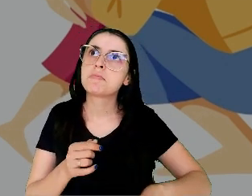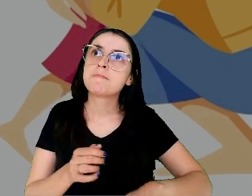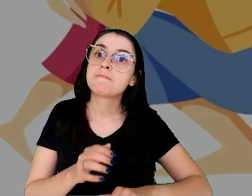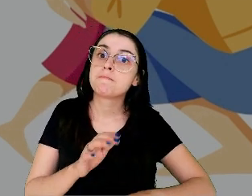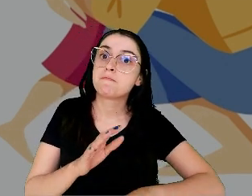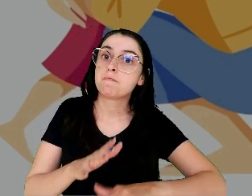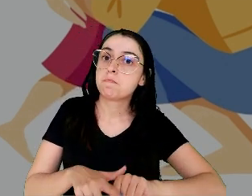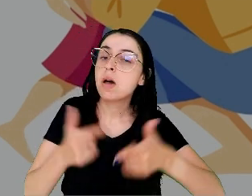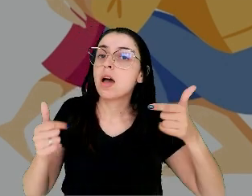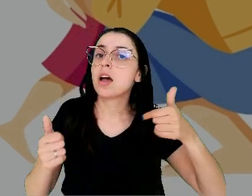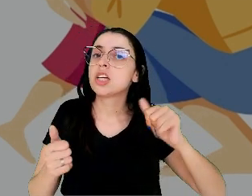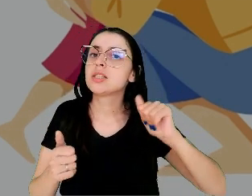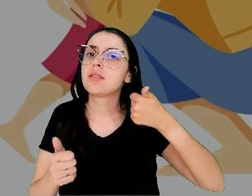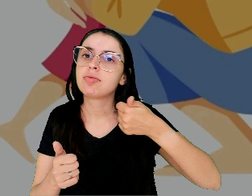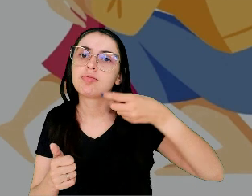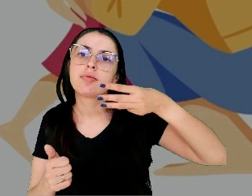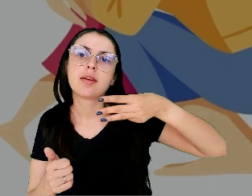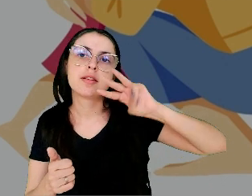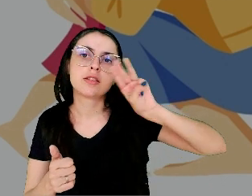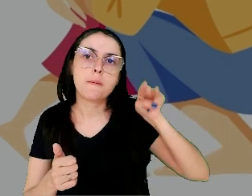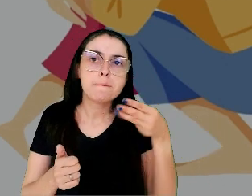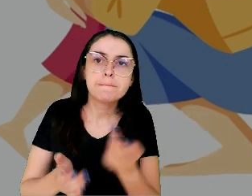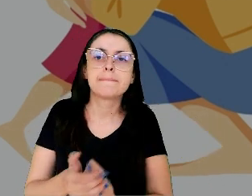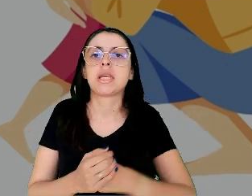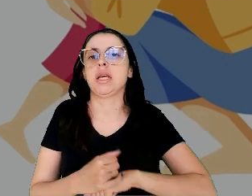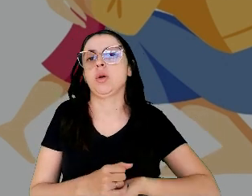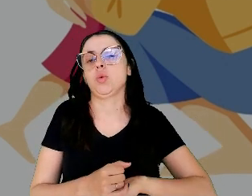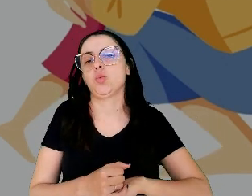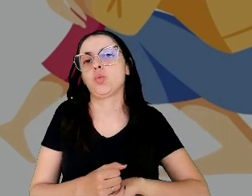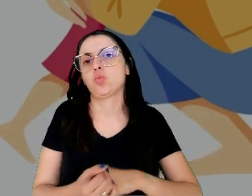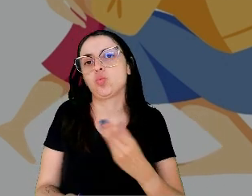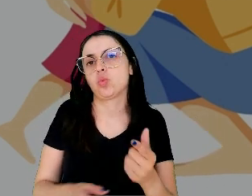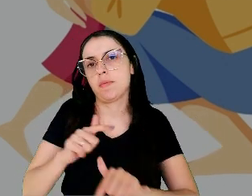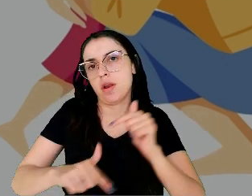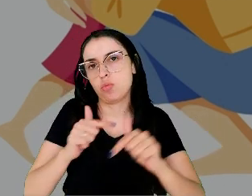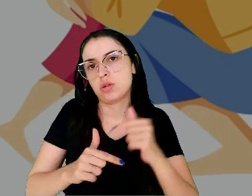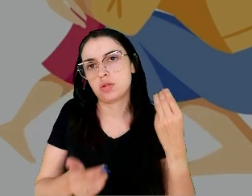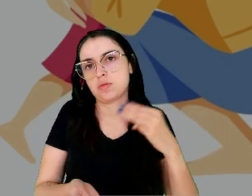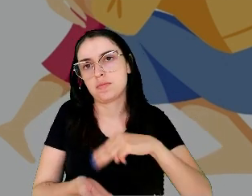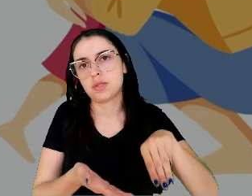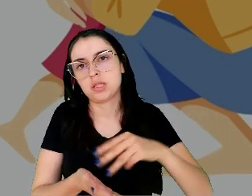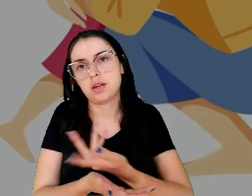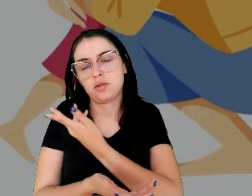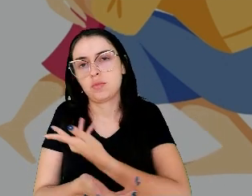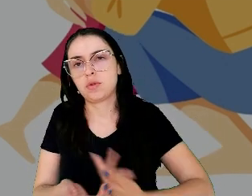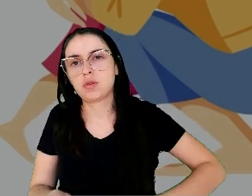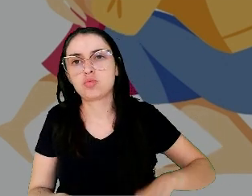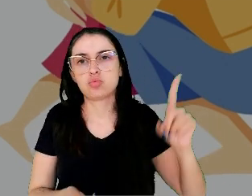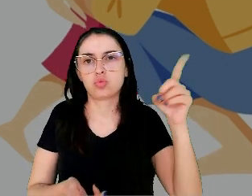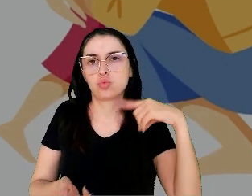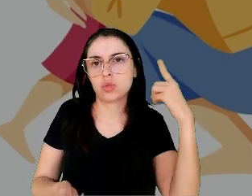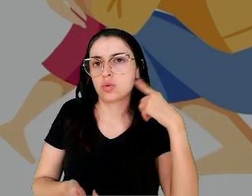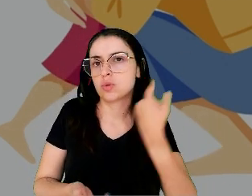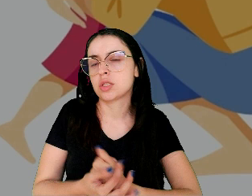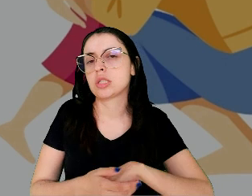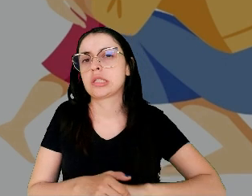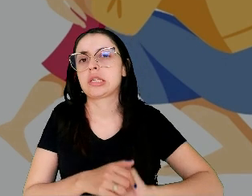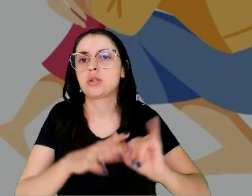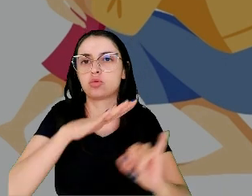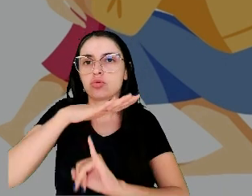mil membros do Ministério Público brasileiro, juízes, gestores públicos e